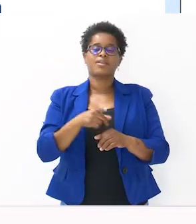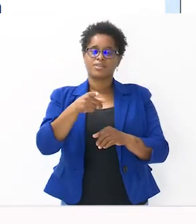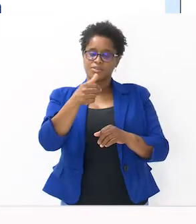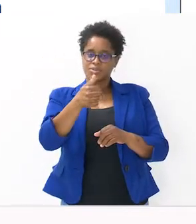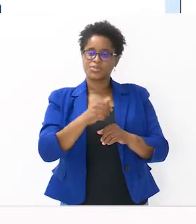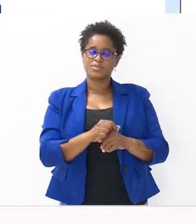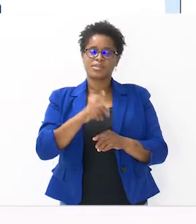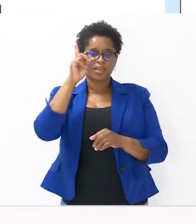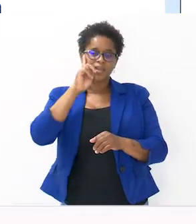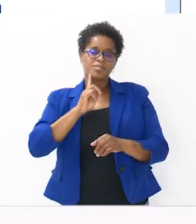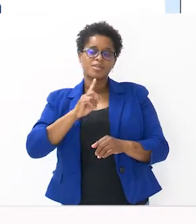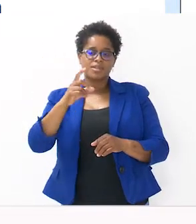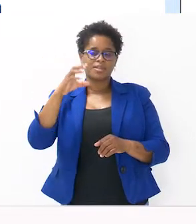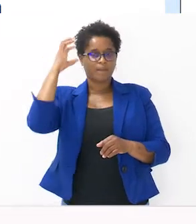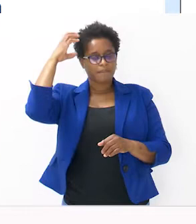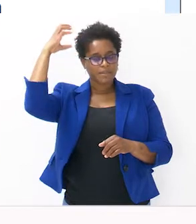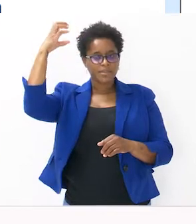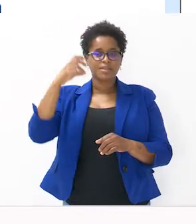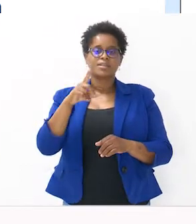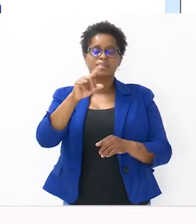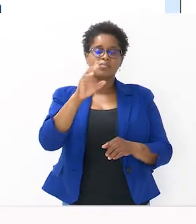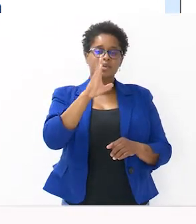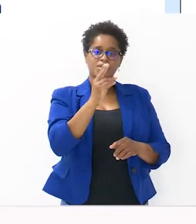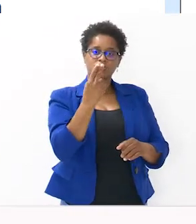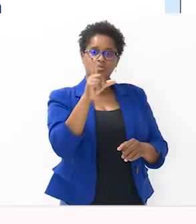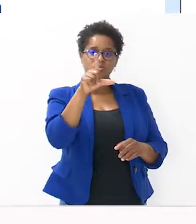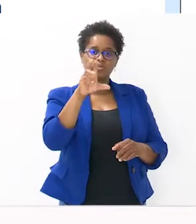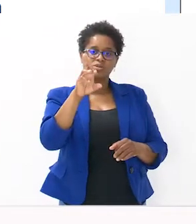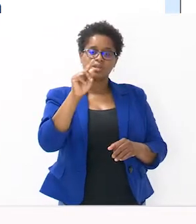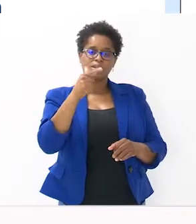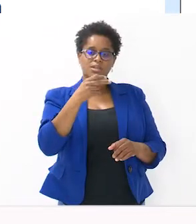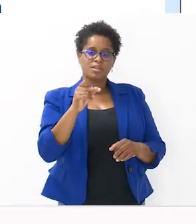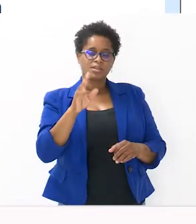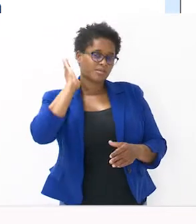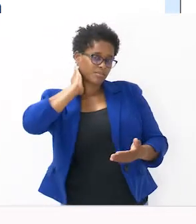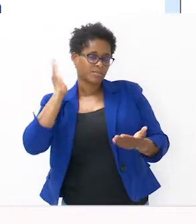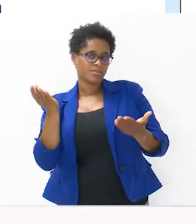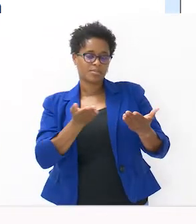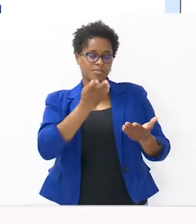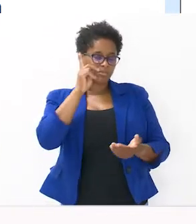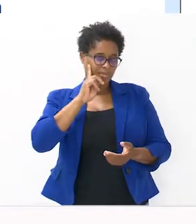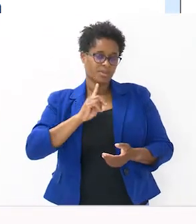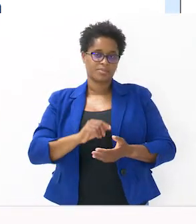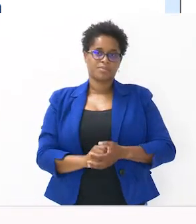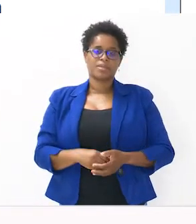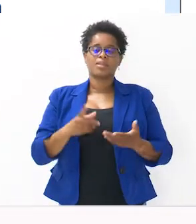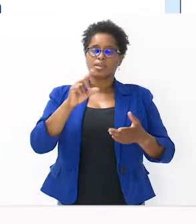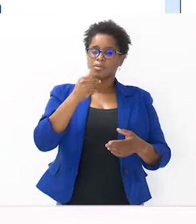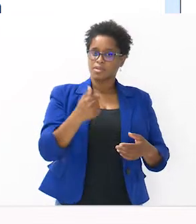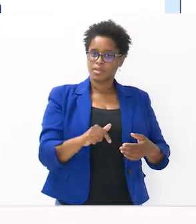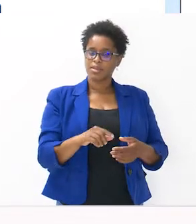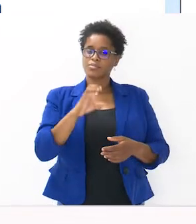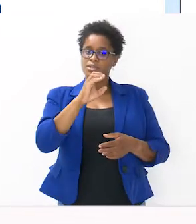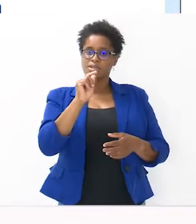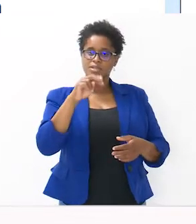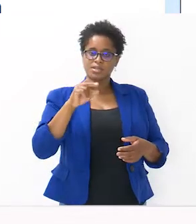isso, a princesa e a Julieta, que é a empregada. E temos a